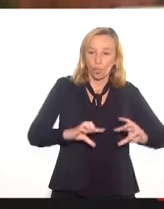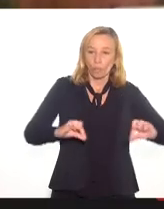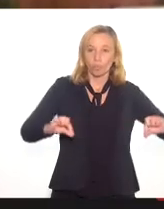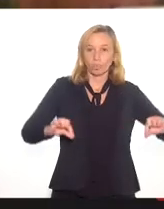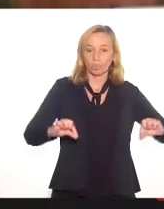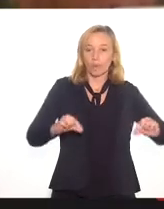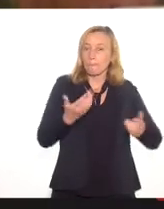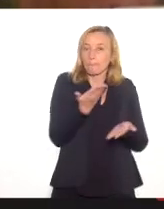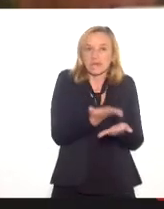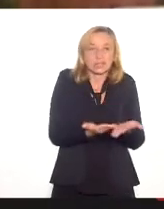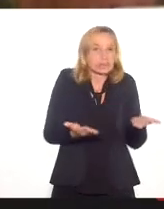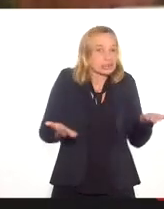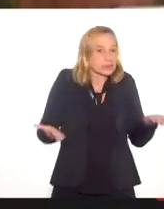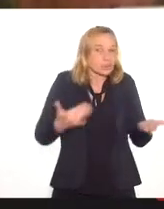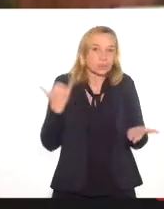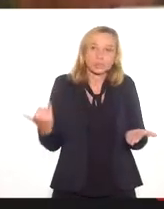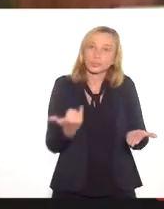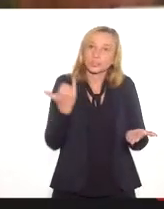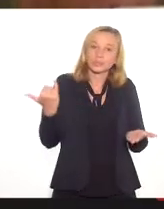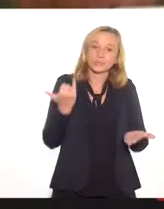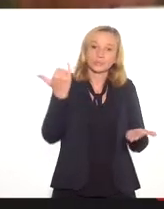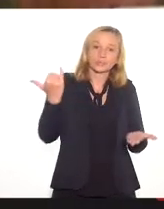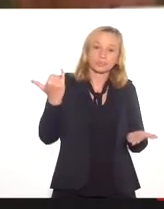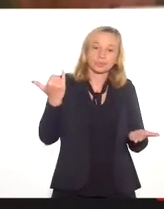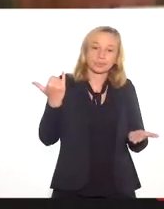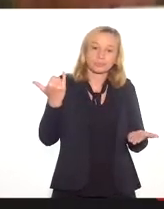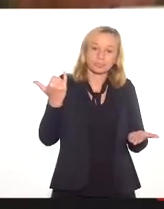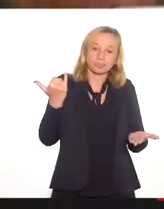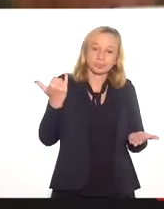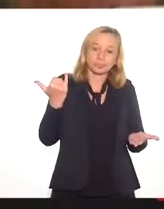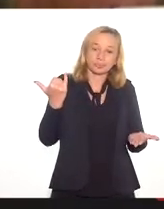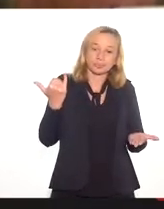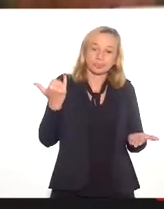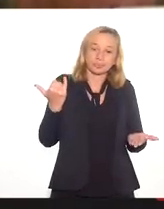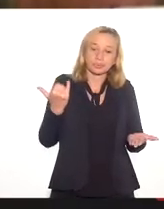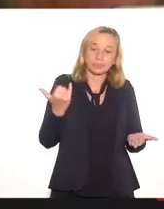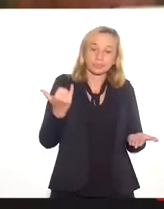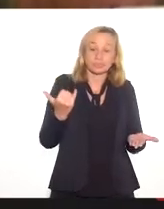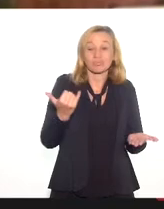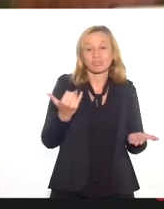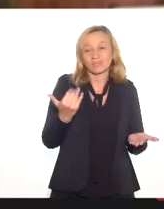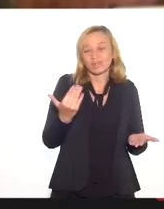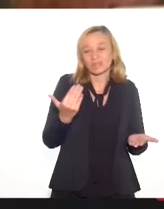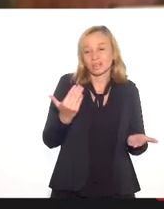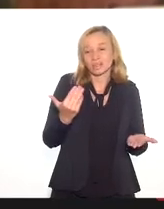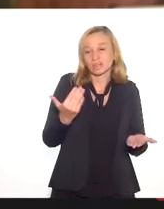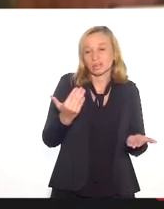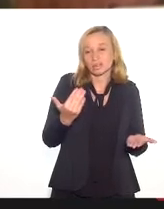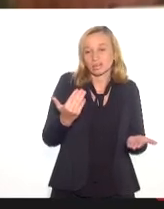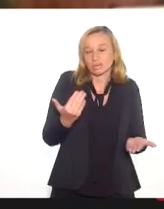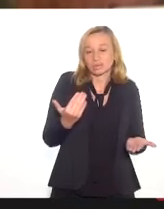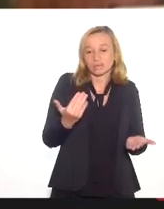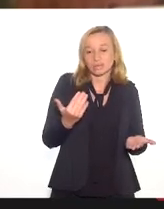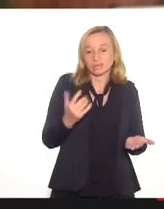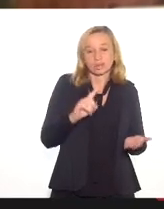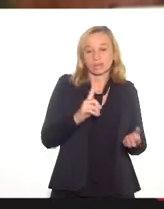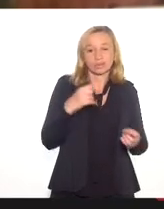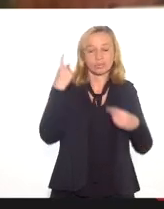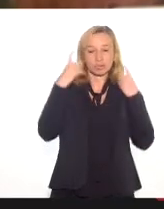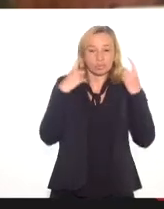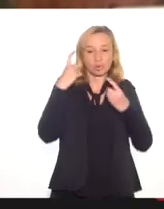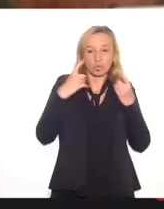perdeu tanta importância e se descuidou a tal ponto da própria